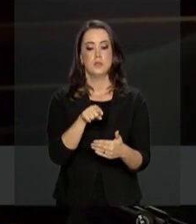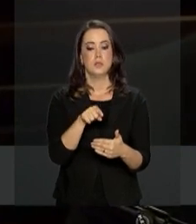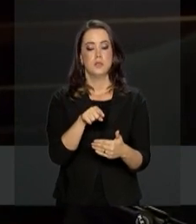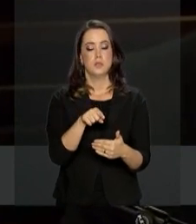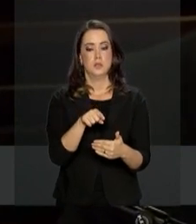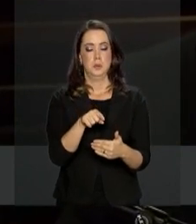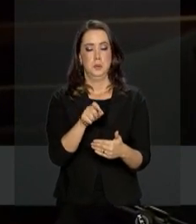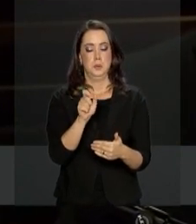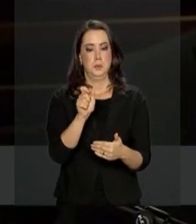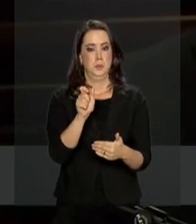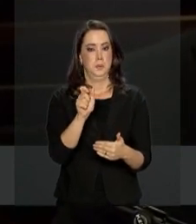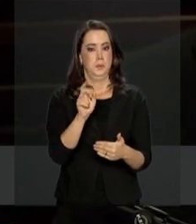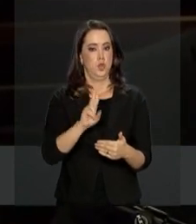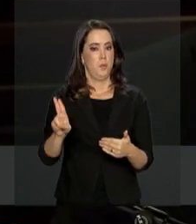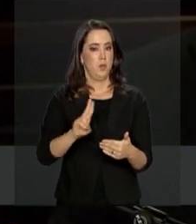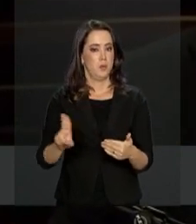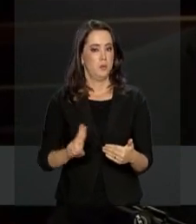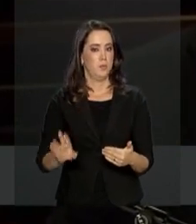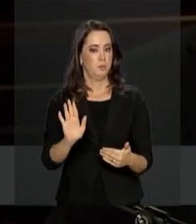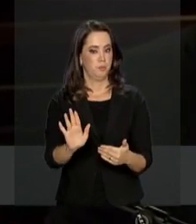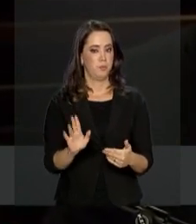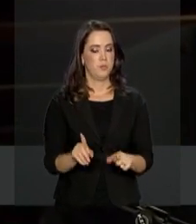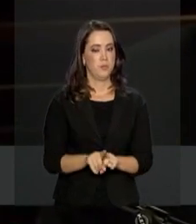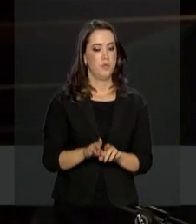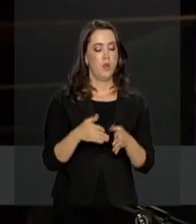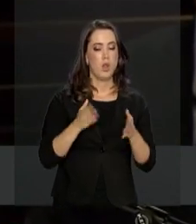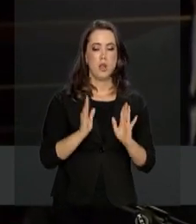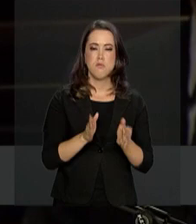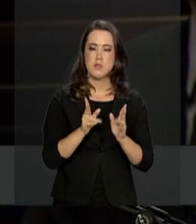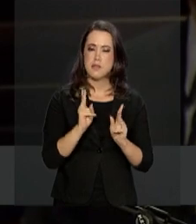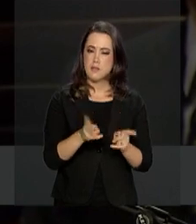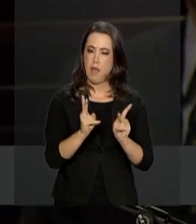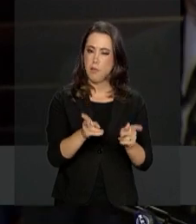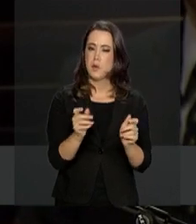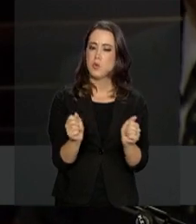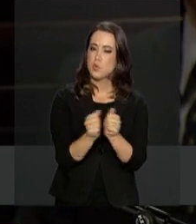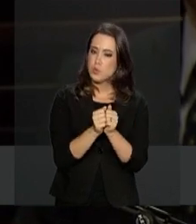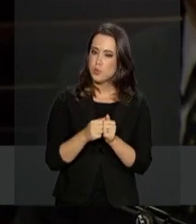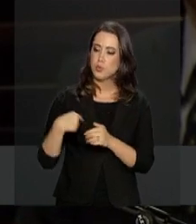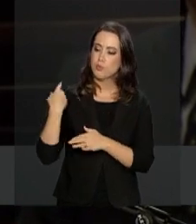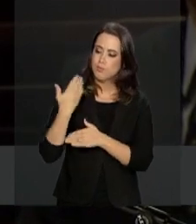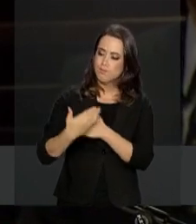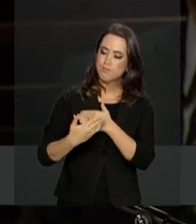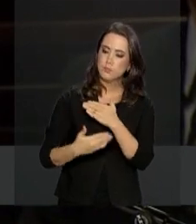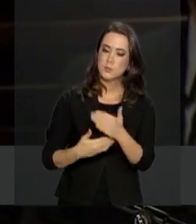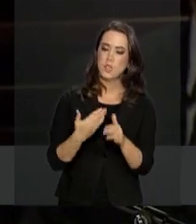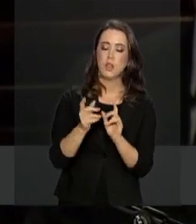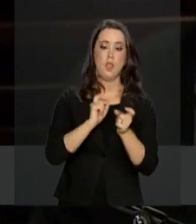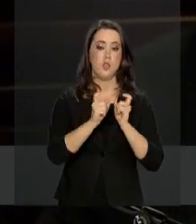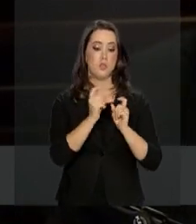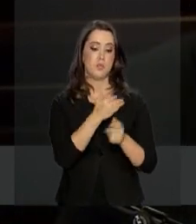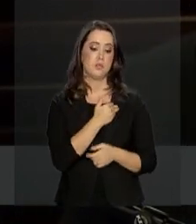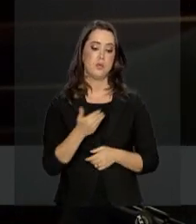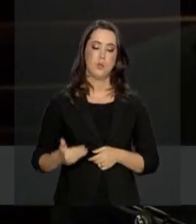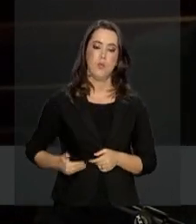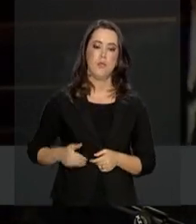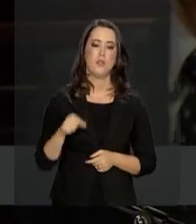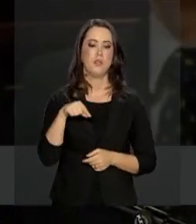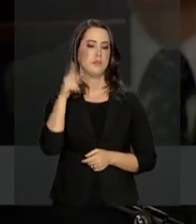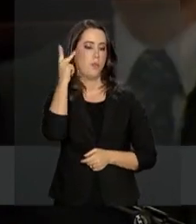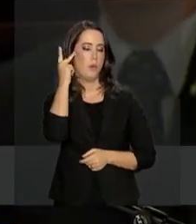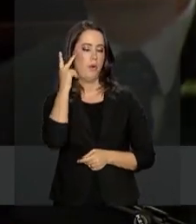é na verdade levar adiante aquilo que fizemos não é na administração pública em são